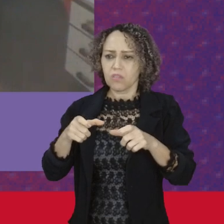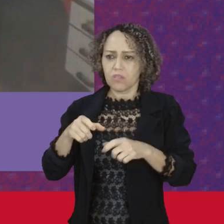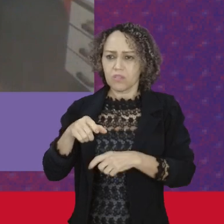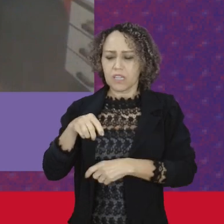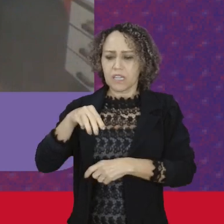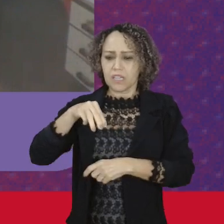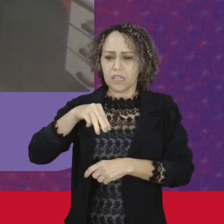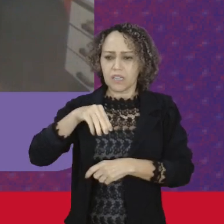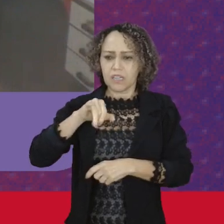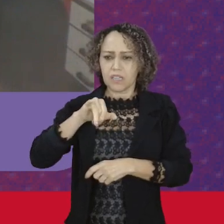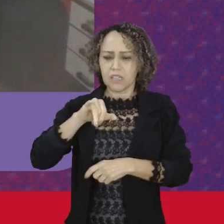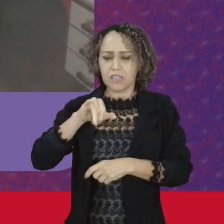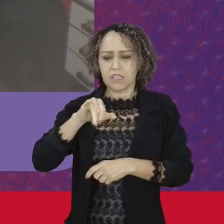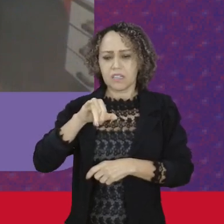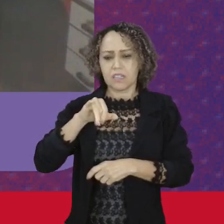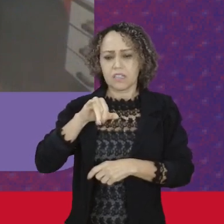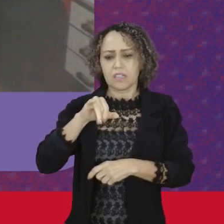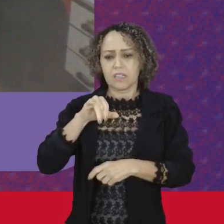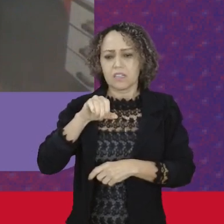lá perto de Natal.